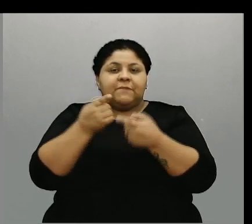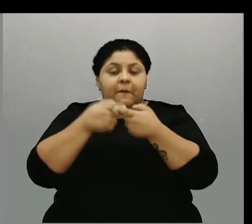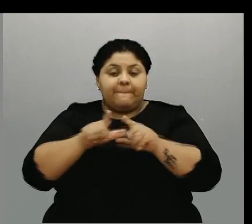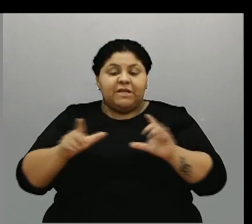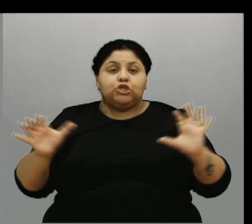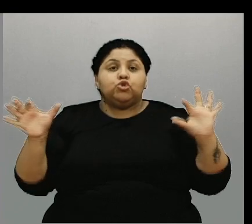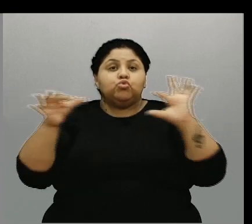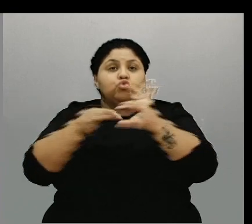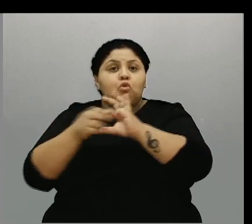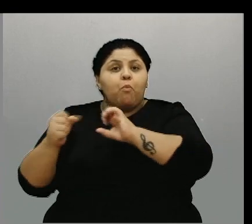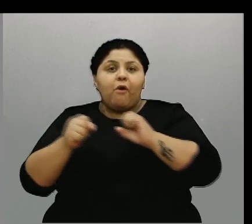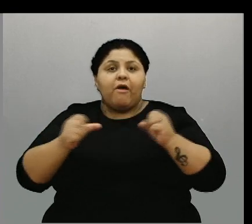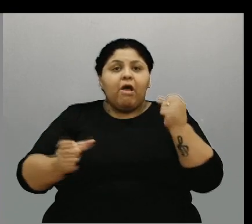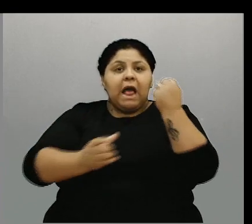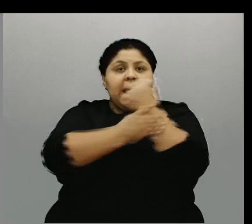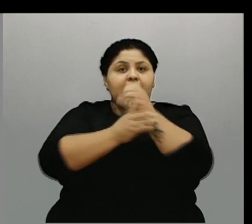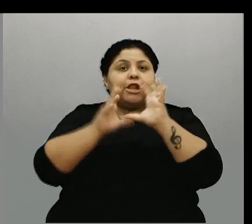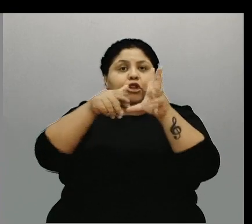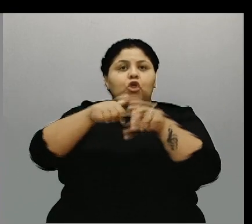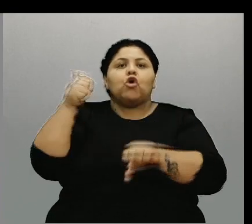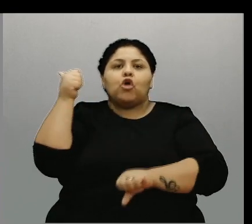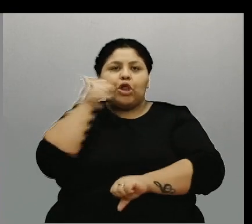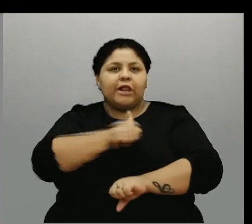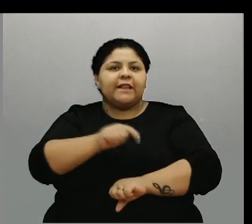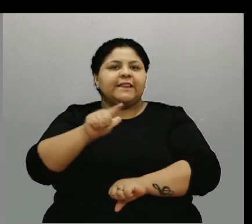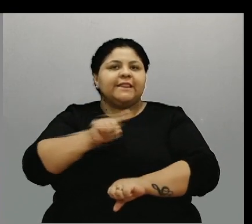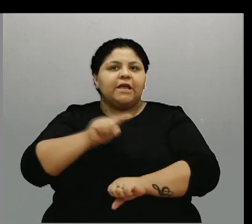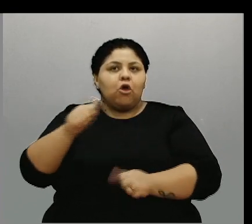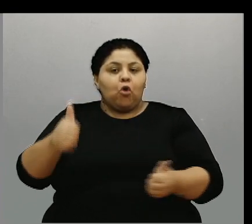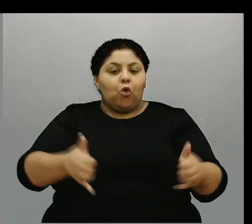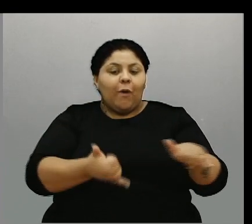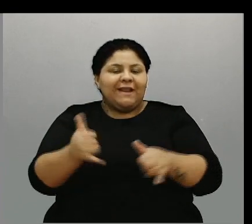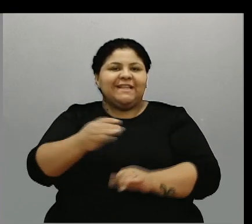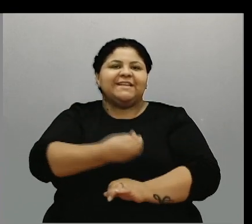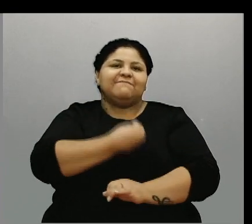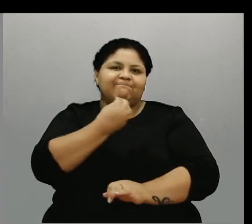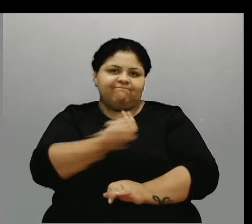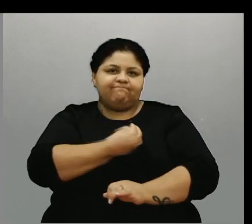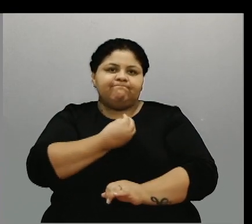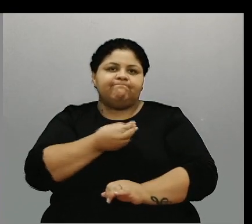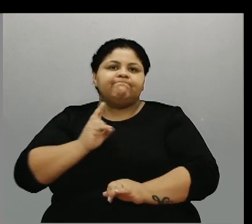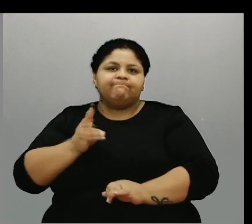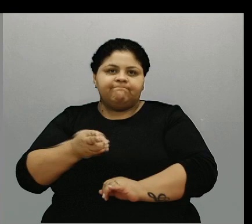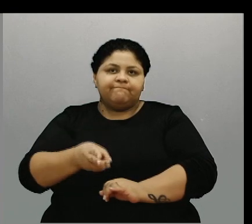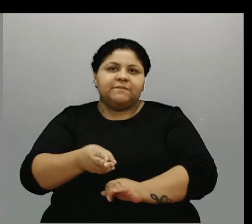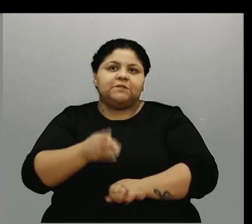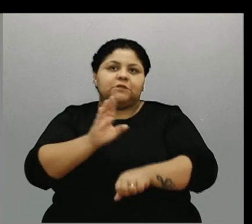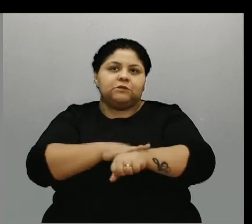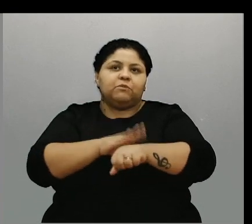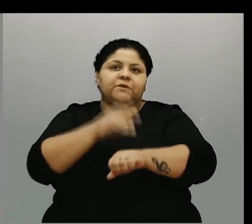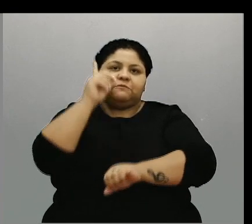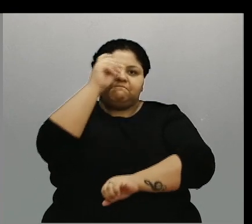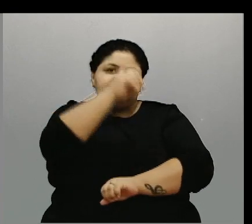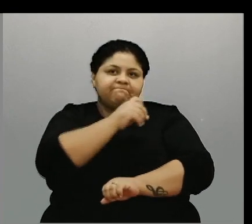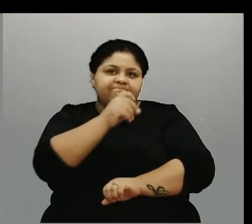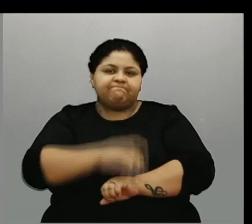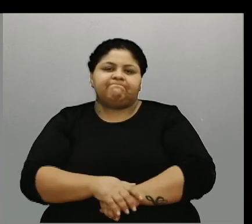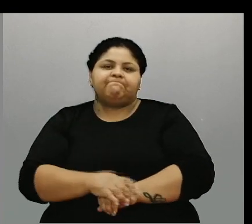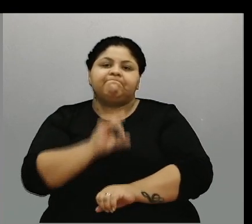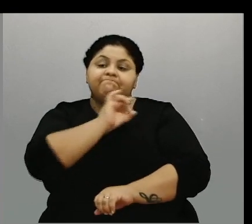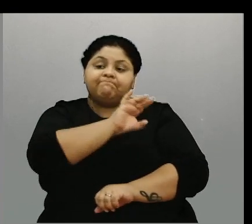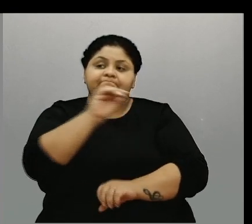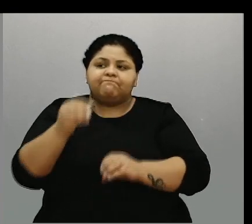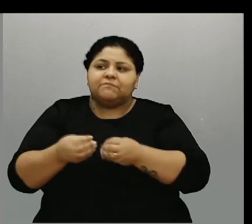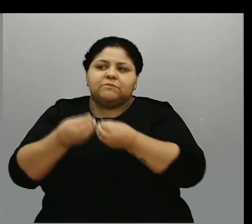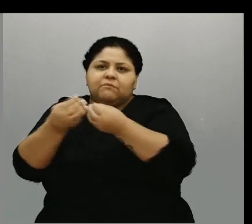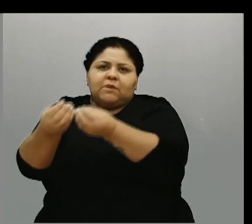juntas podemos garantir que todas as mulheres tenham dignidade, mesmo nessa situação difícil. Cada doação, por menor